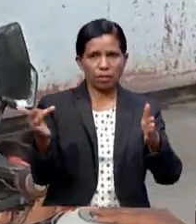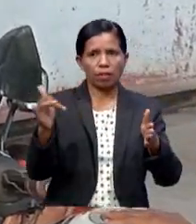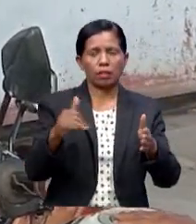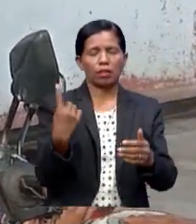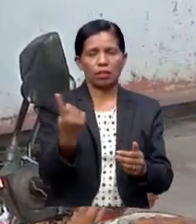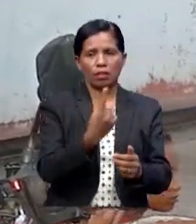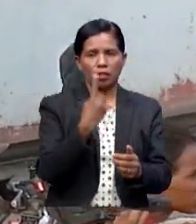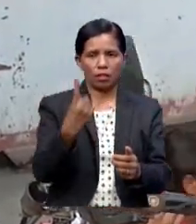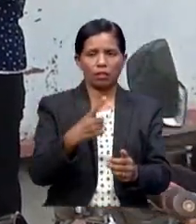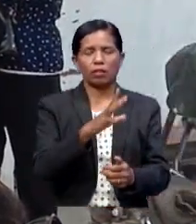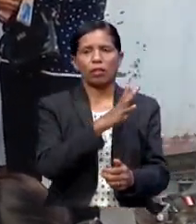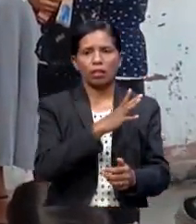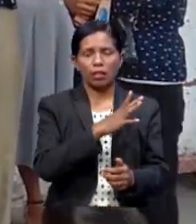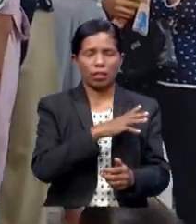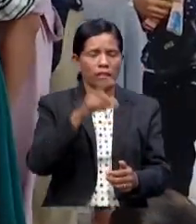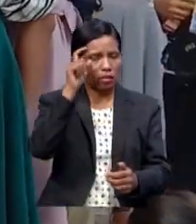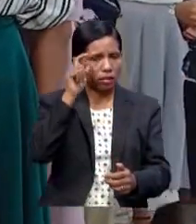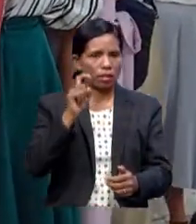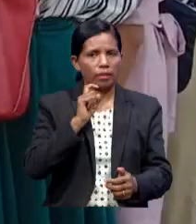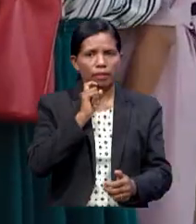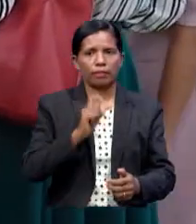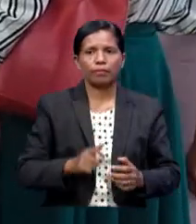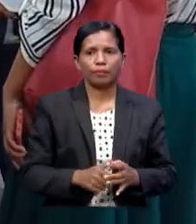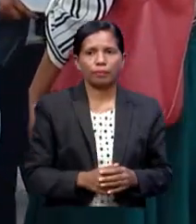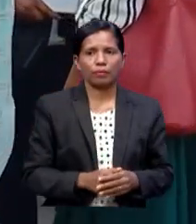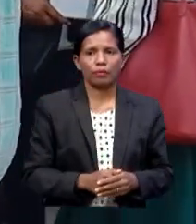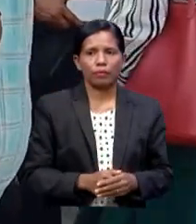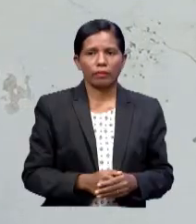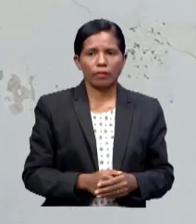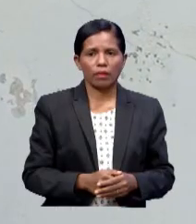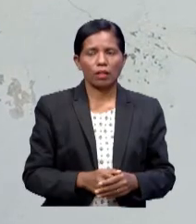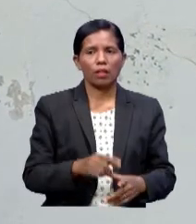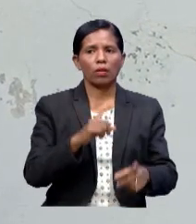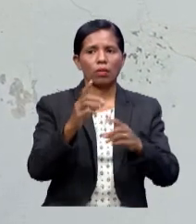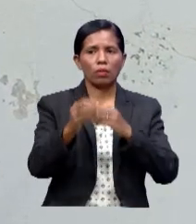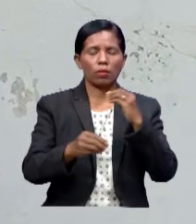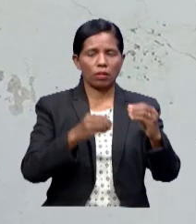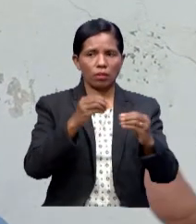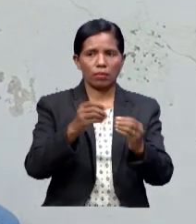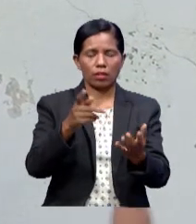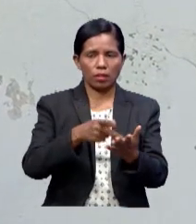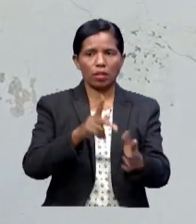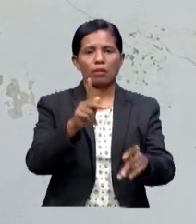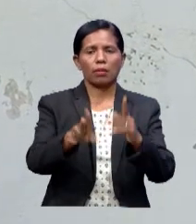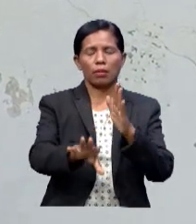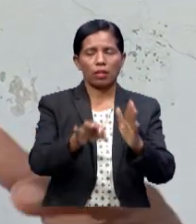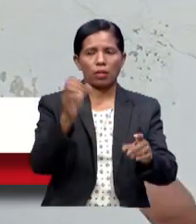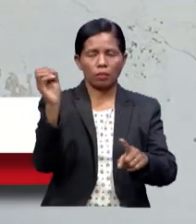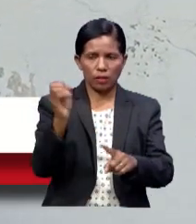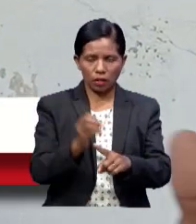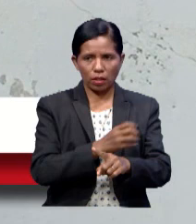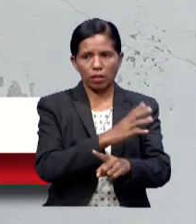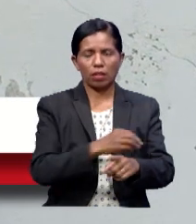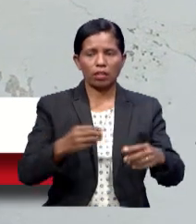na fatin hode heng kairala sananus maung. Kriteria primeiro colher quando vá por mérito. É manebe a tu reta na oportunidade tem que ir